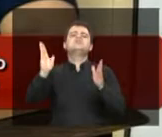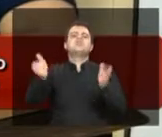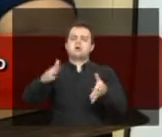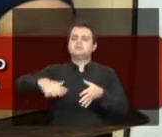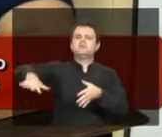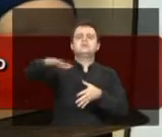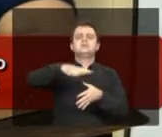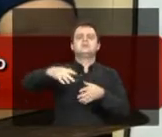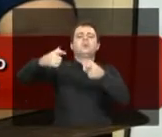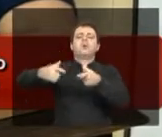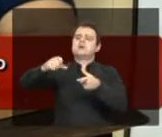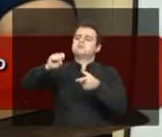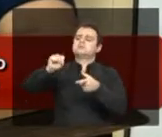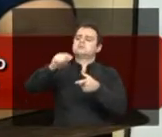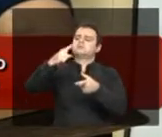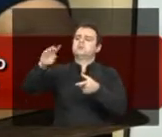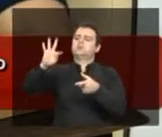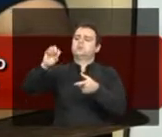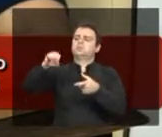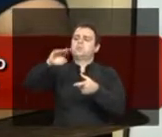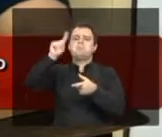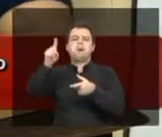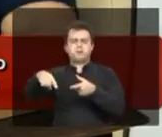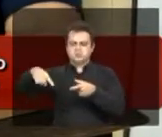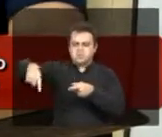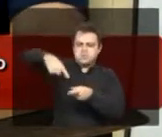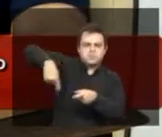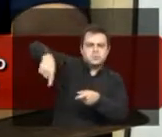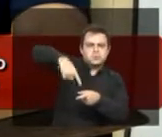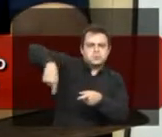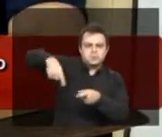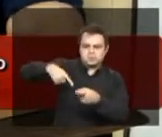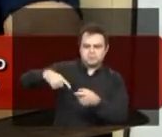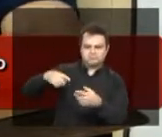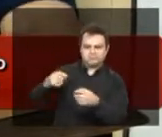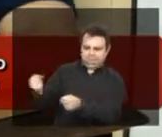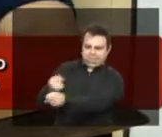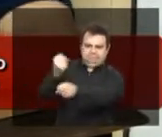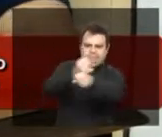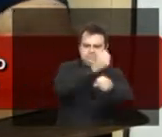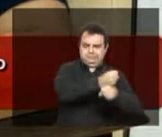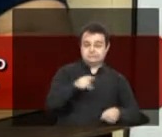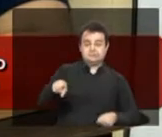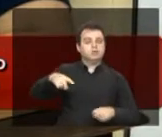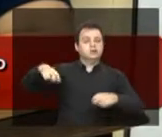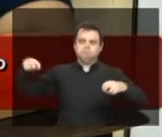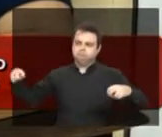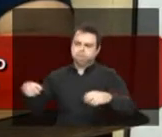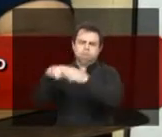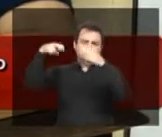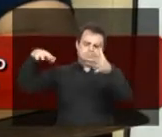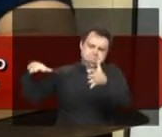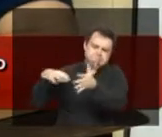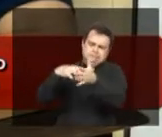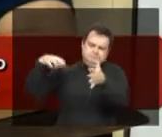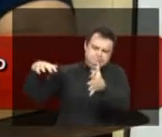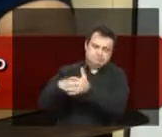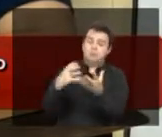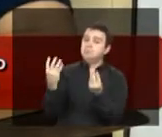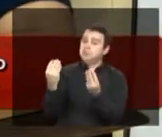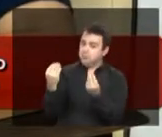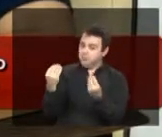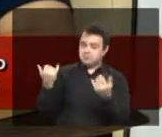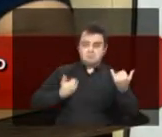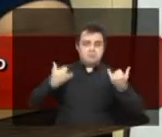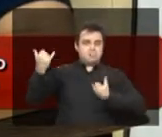São Tomás. Mas não somente eu, mas outros vereadores haviam feito isso, porque muitas mortes ainda estão ocorrendo,